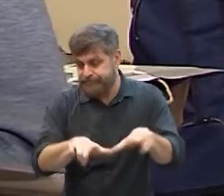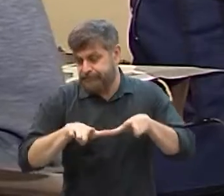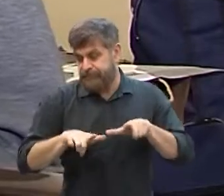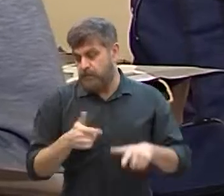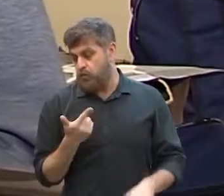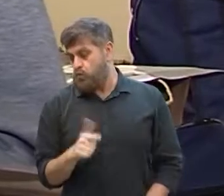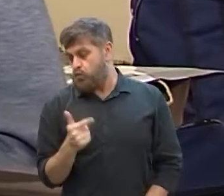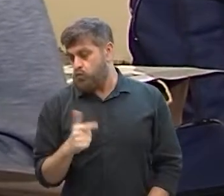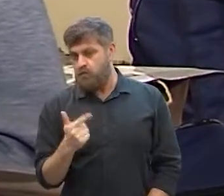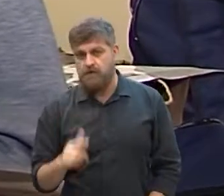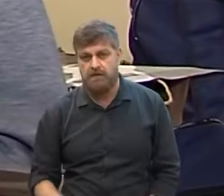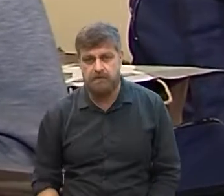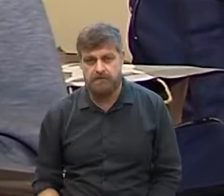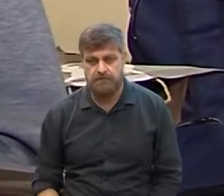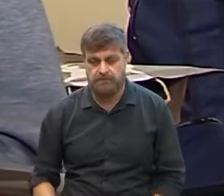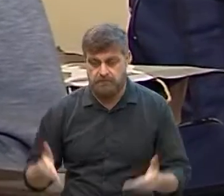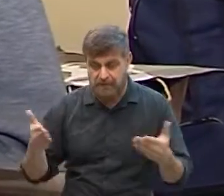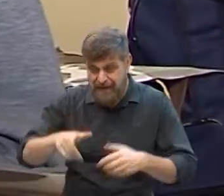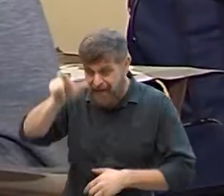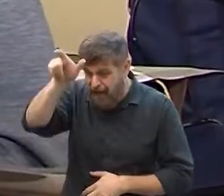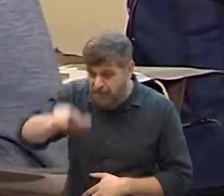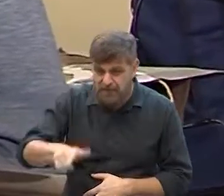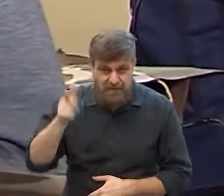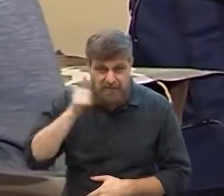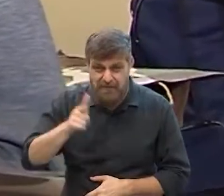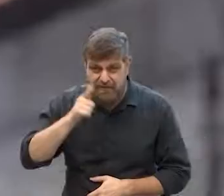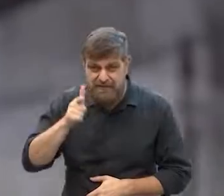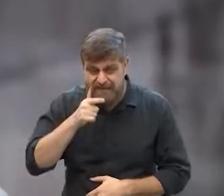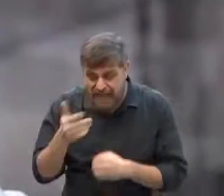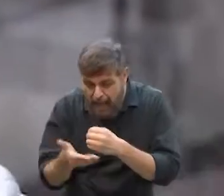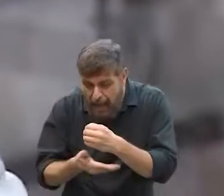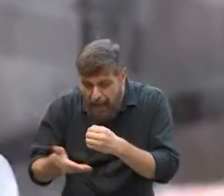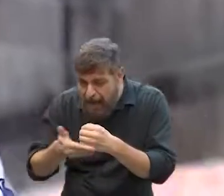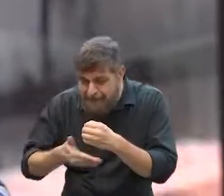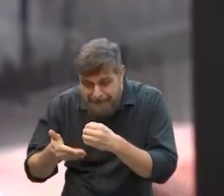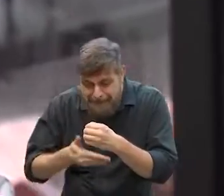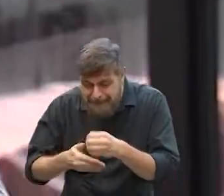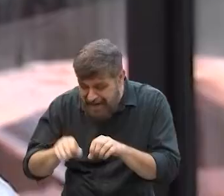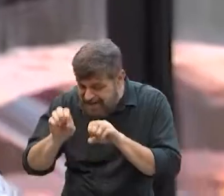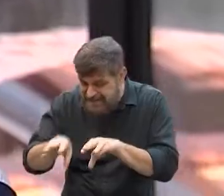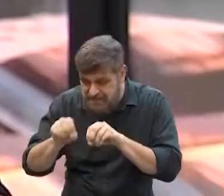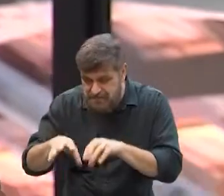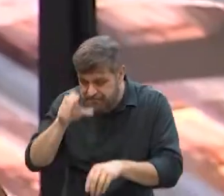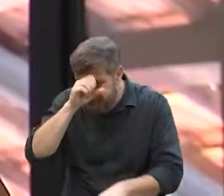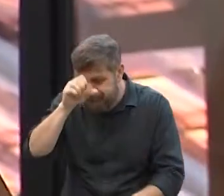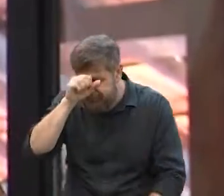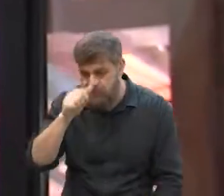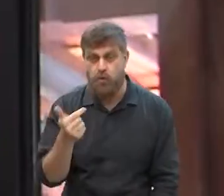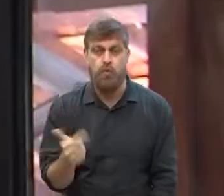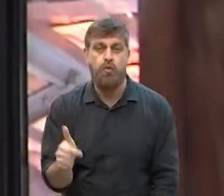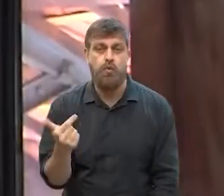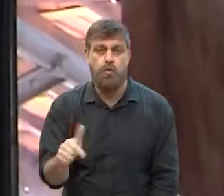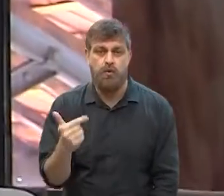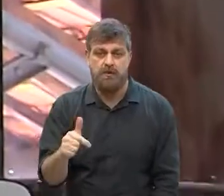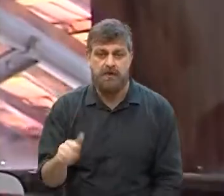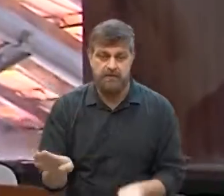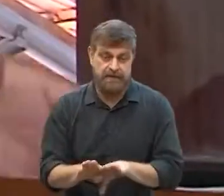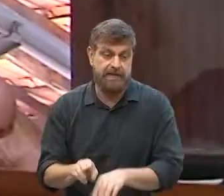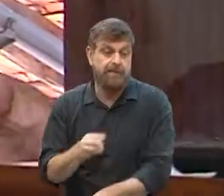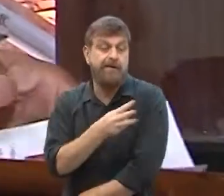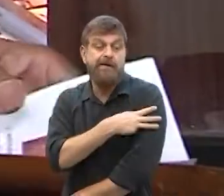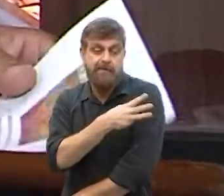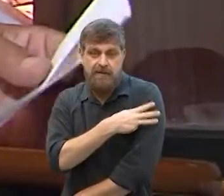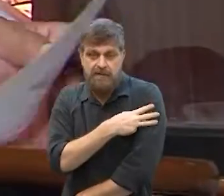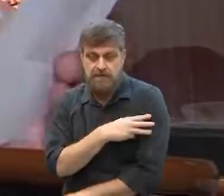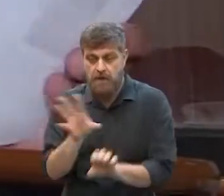estudos, né? Ainda mais para quem não conseguiu concluir o estudo do ensino fundamental, né? E até do ensino médio.